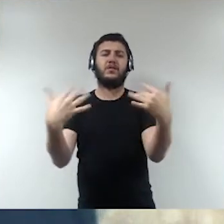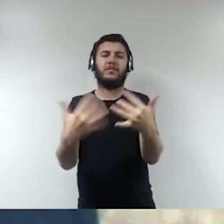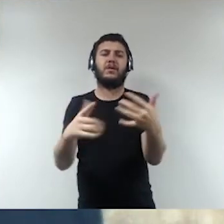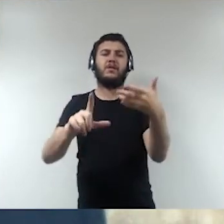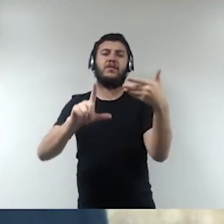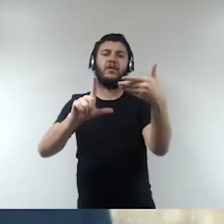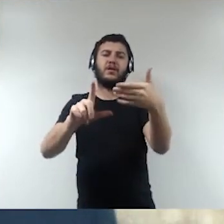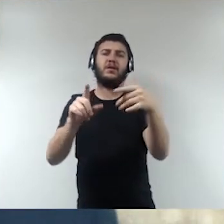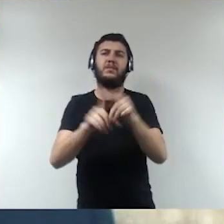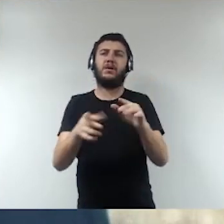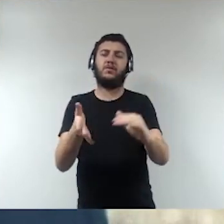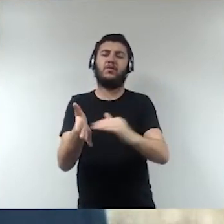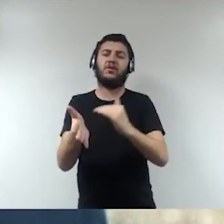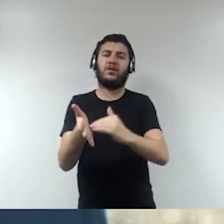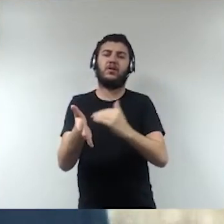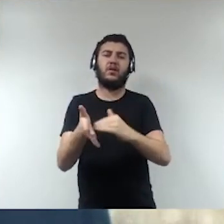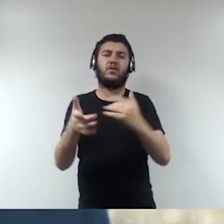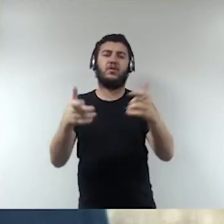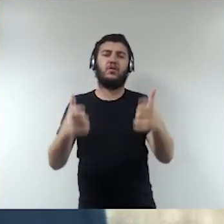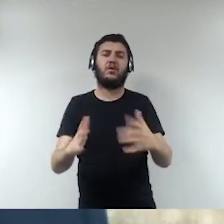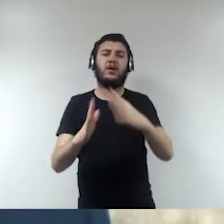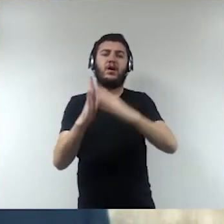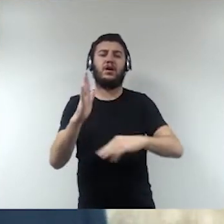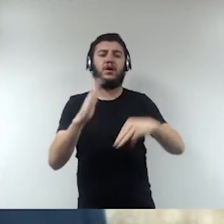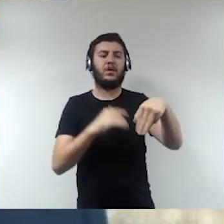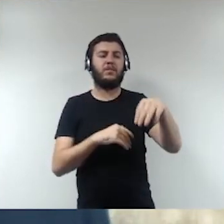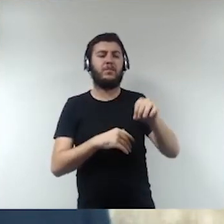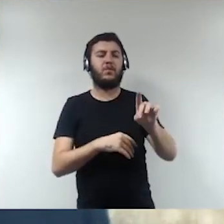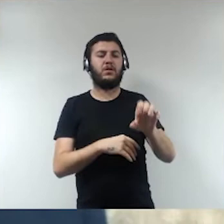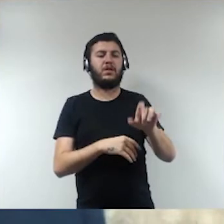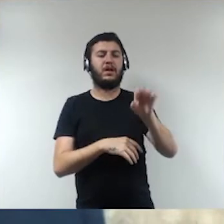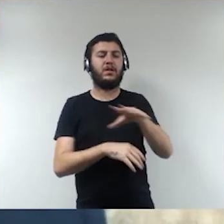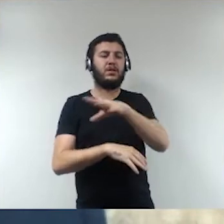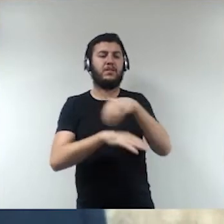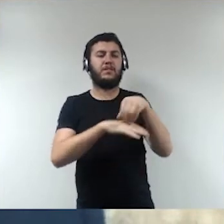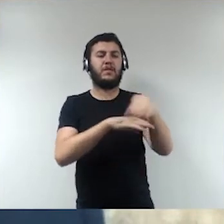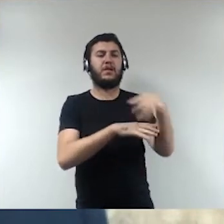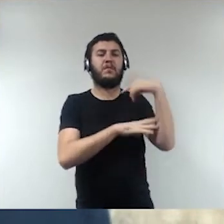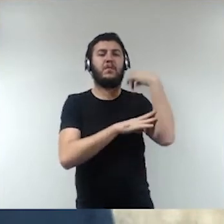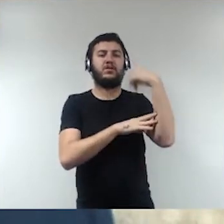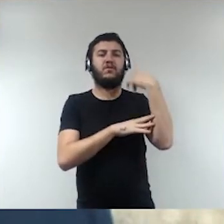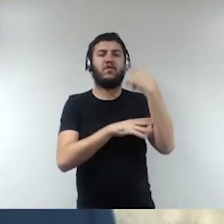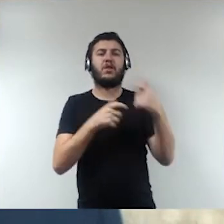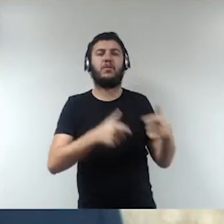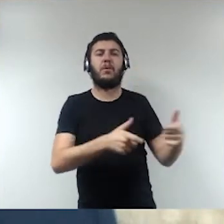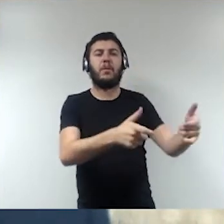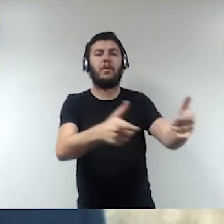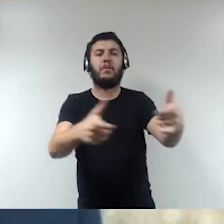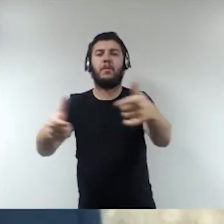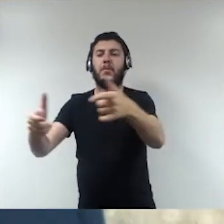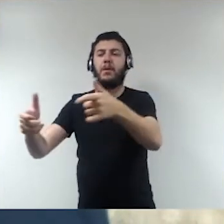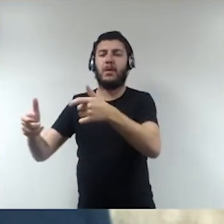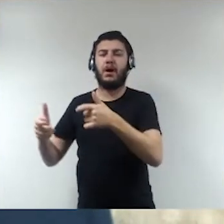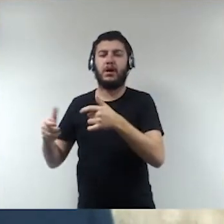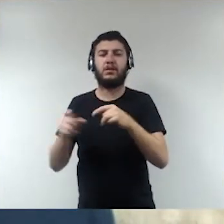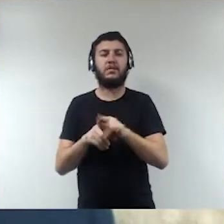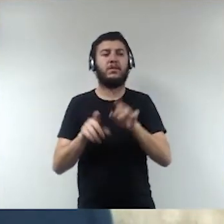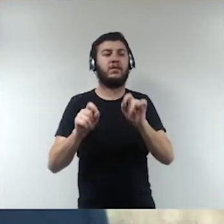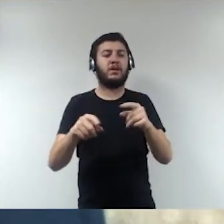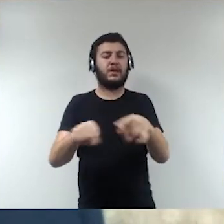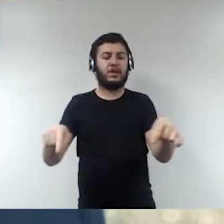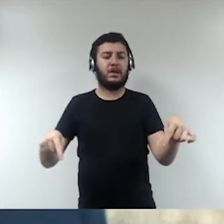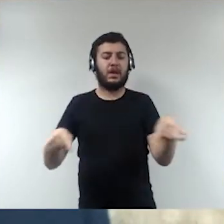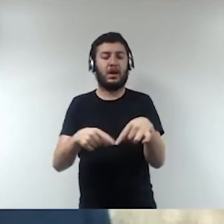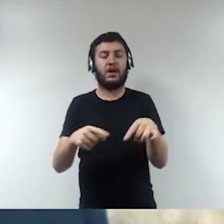modelos, que tem que ser realmente disponibilizado para os advogados em todas as regiões, salas de videoconferência, locais onde o